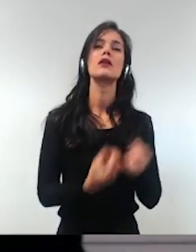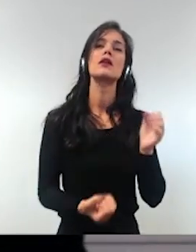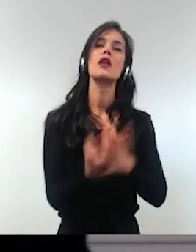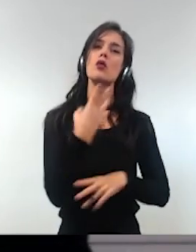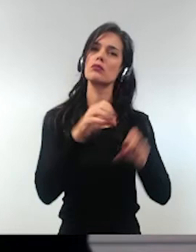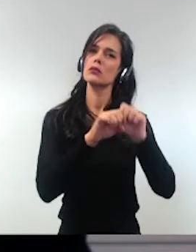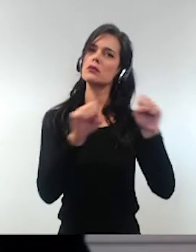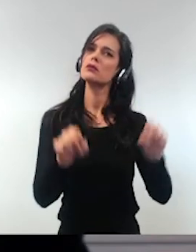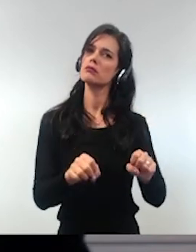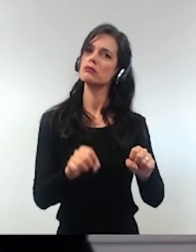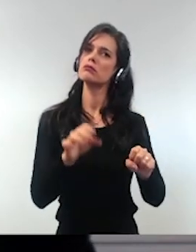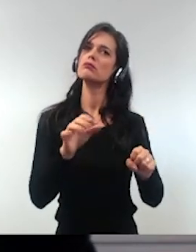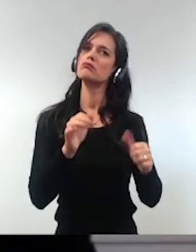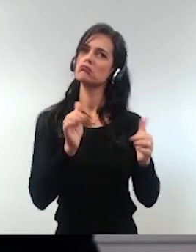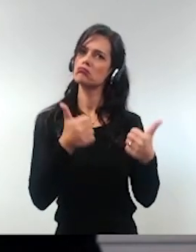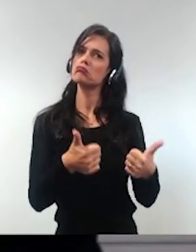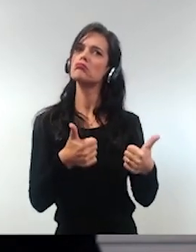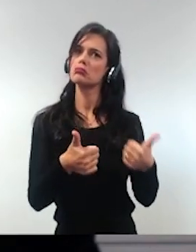está funcionando, onde